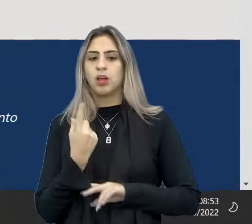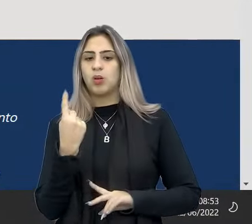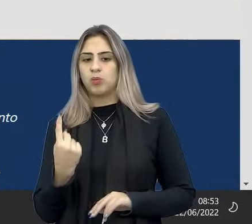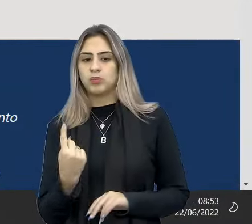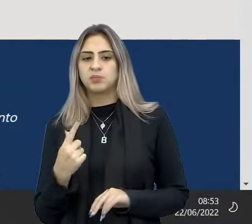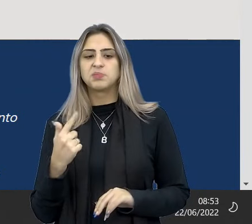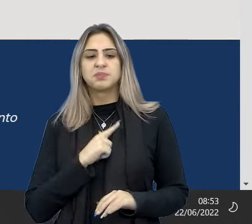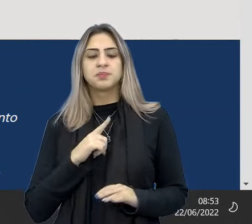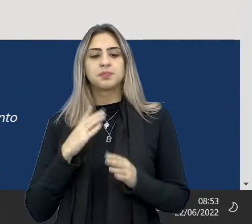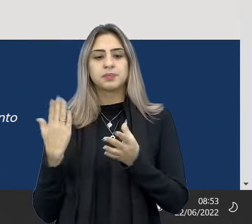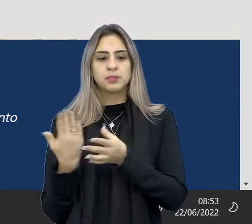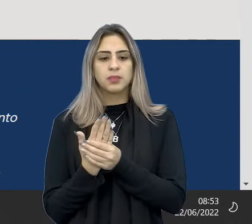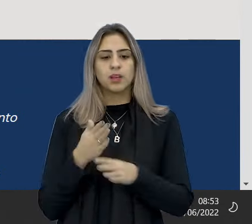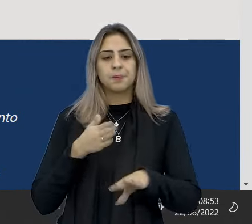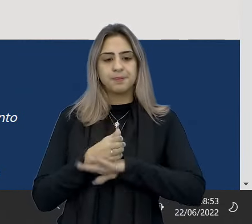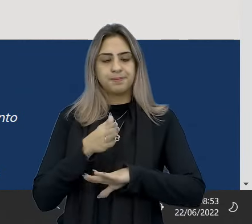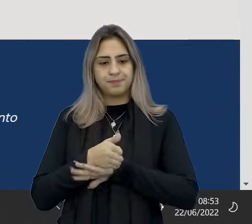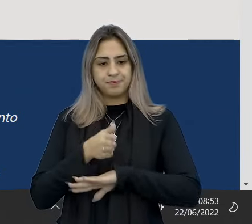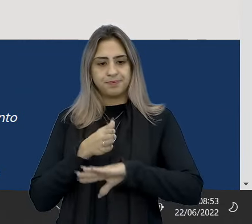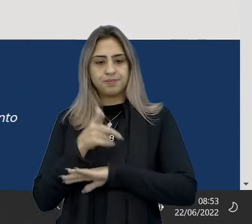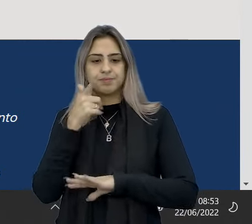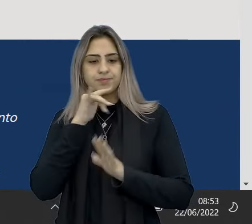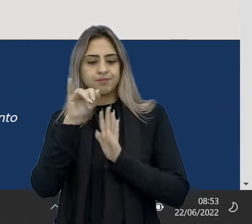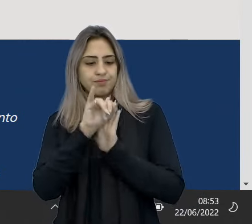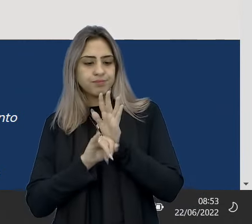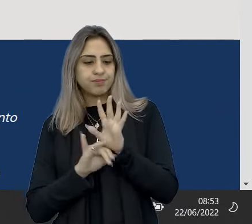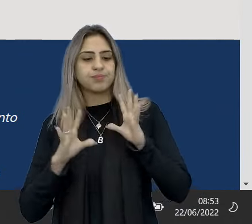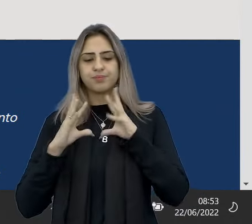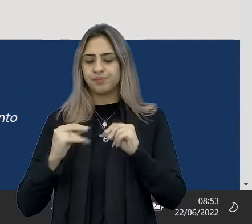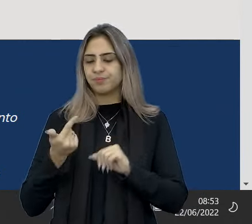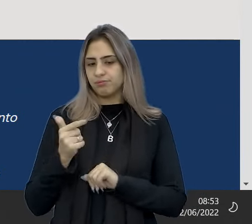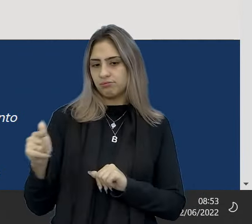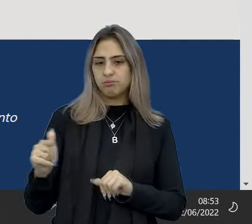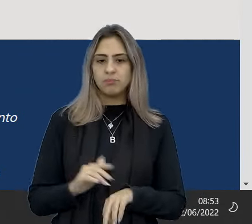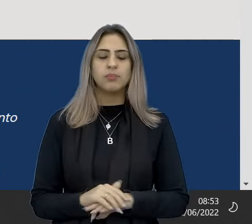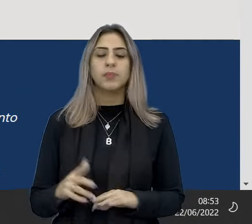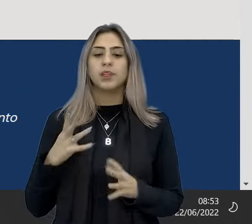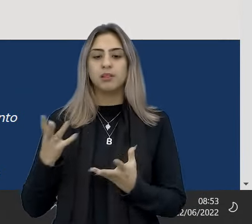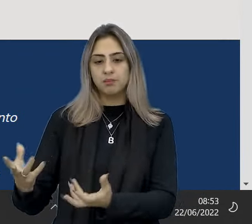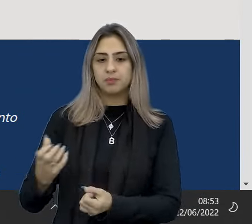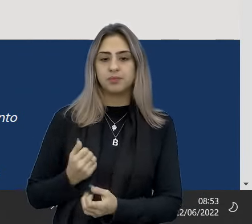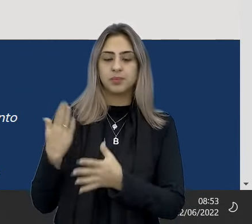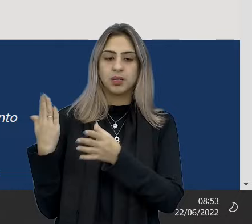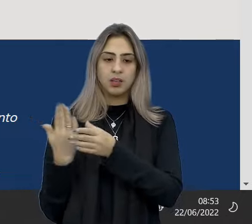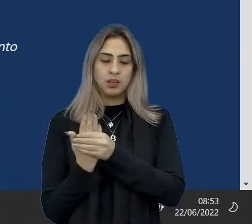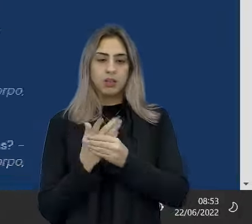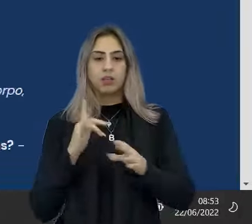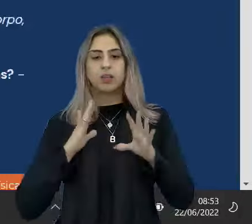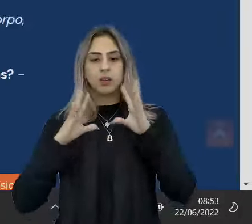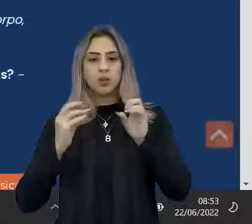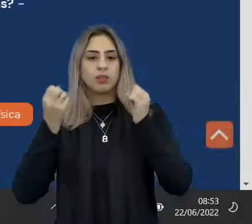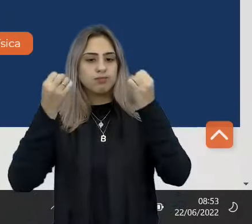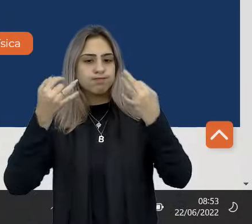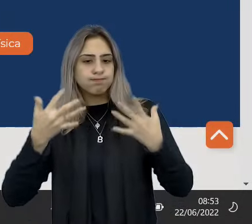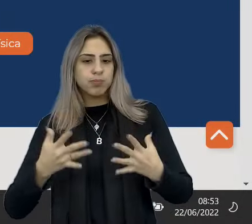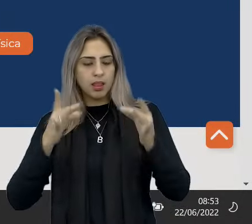aqui atestado de participação, e aí vocês conseguem imprimir e tudo mais, ó, para receber atestado. Aí tem todo aí essa